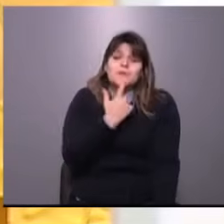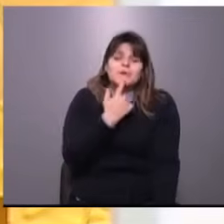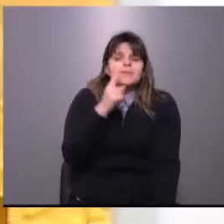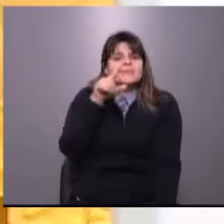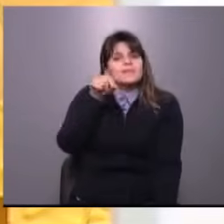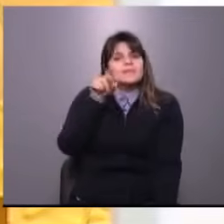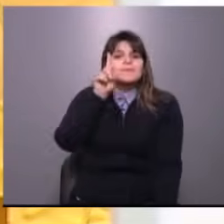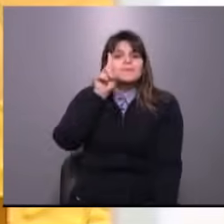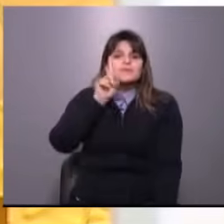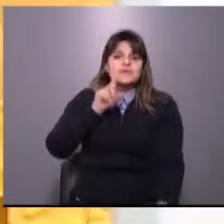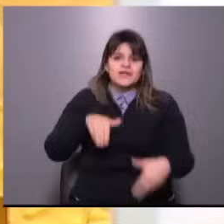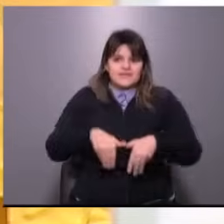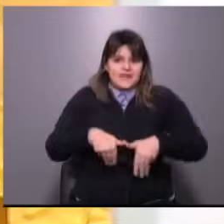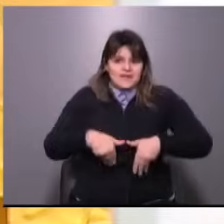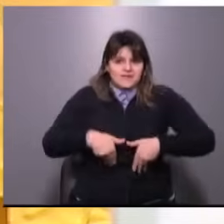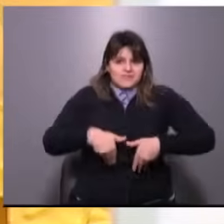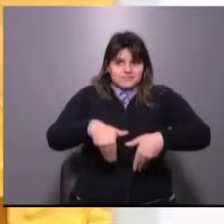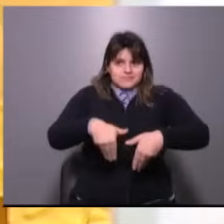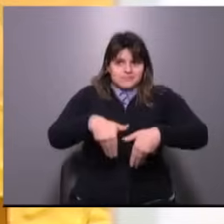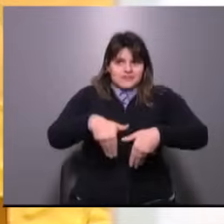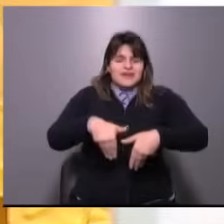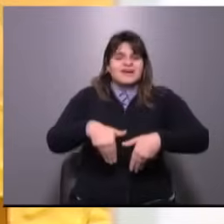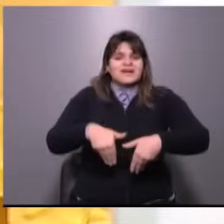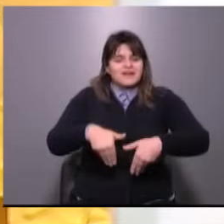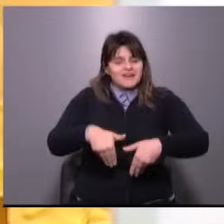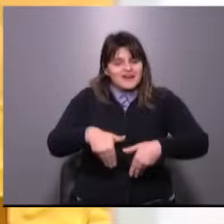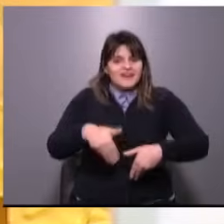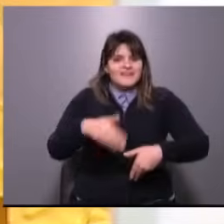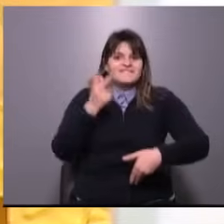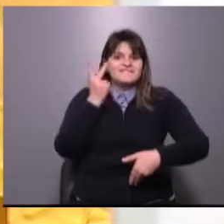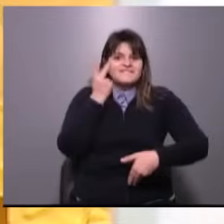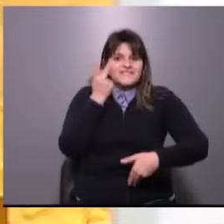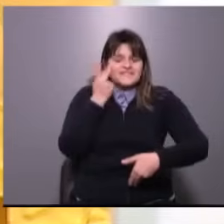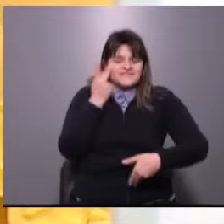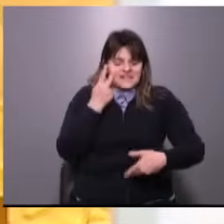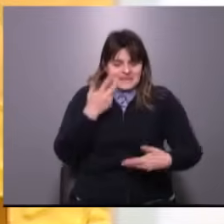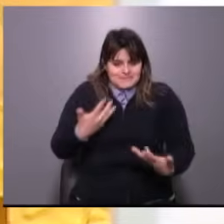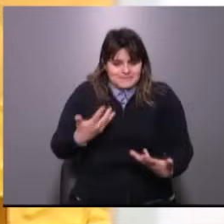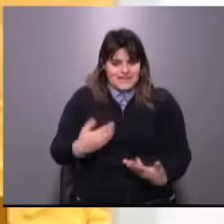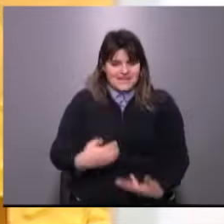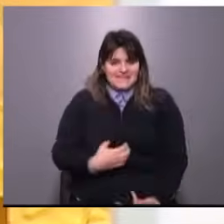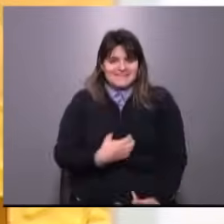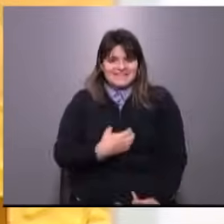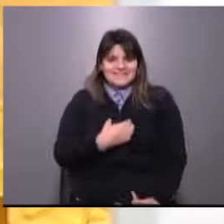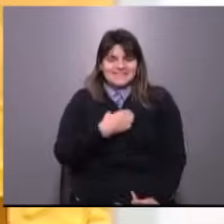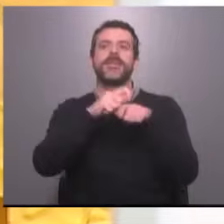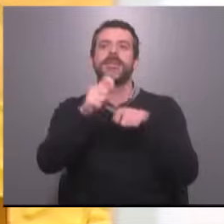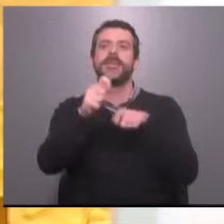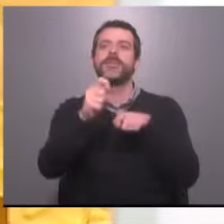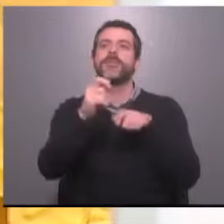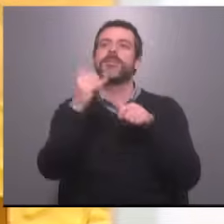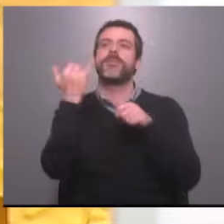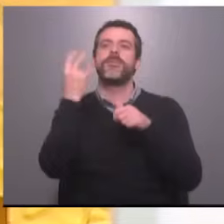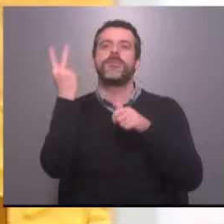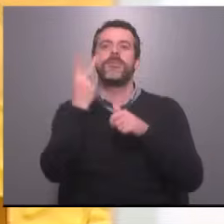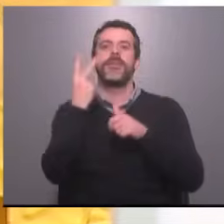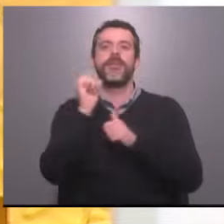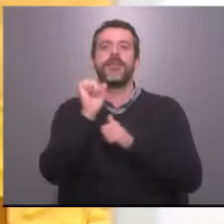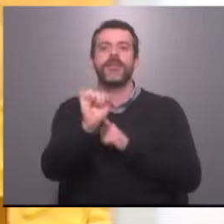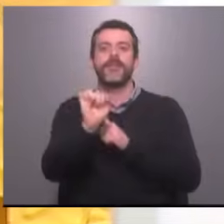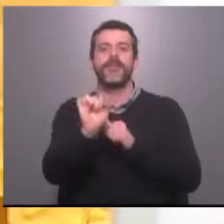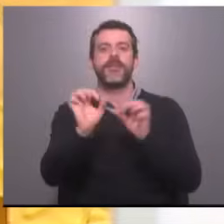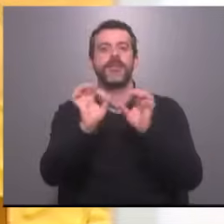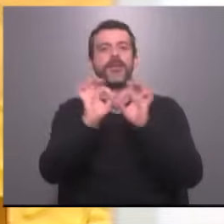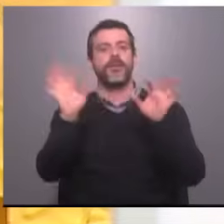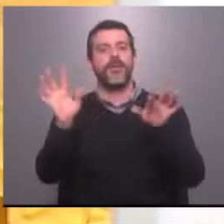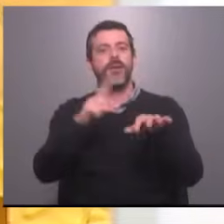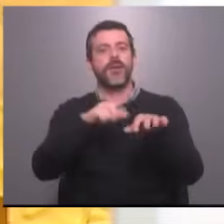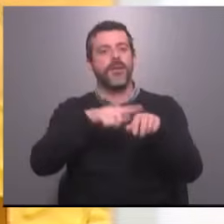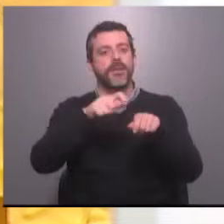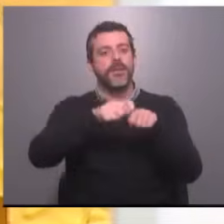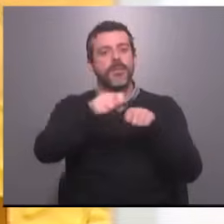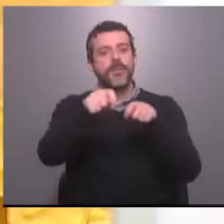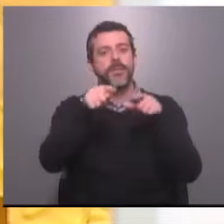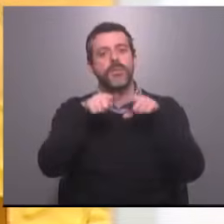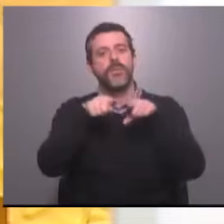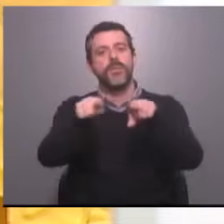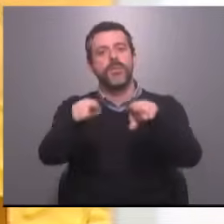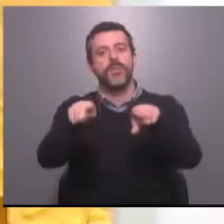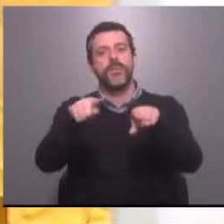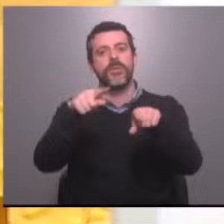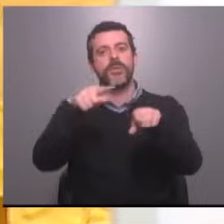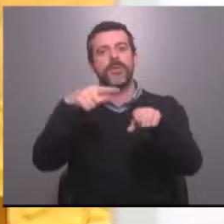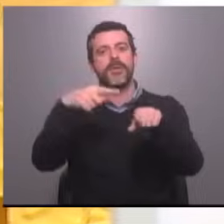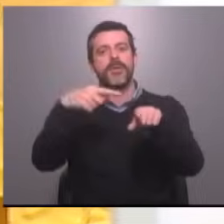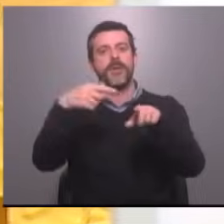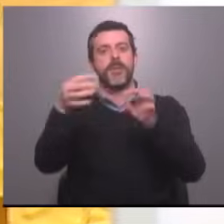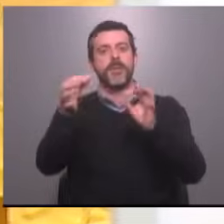várias crianças e também mulheres grávidas que têm a graça de viver este tempo da sua vida à luz do